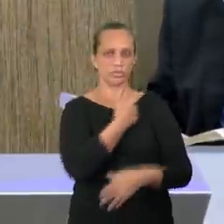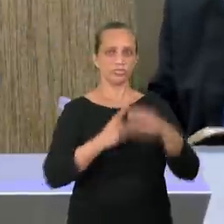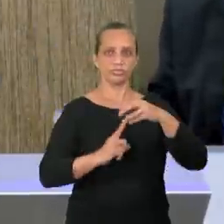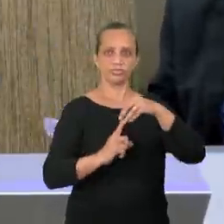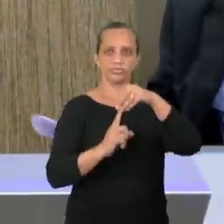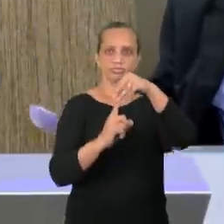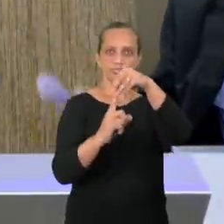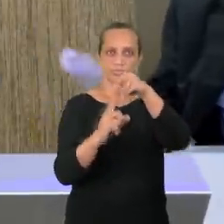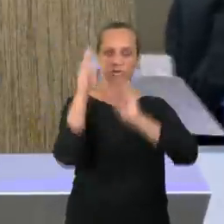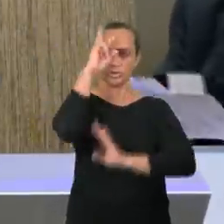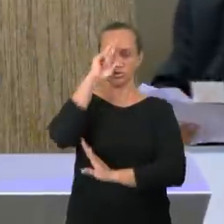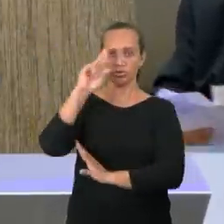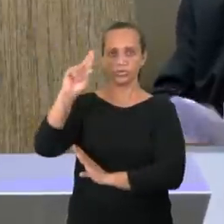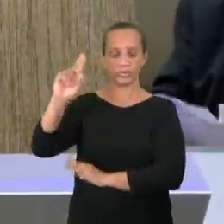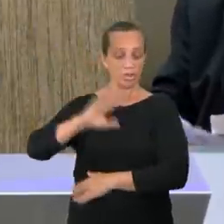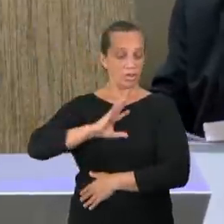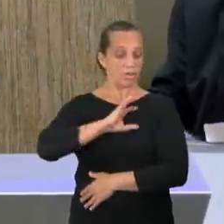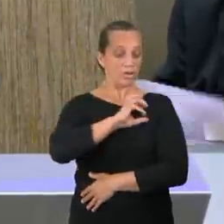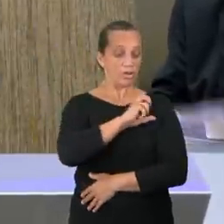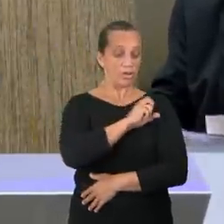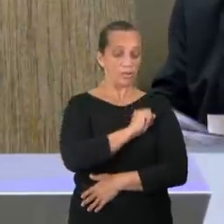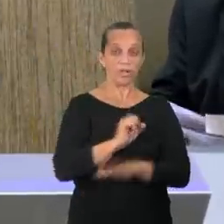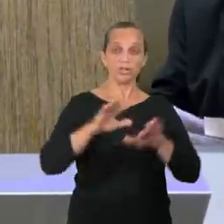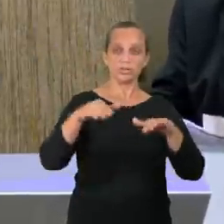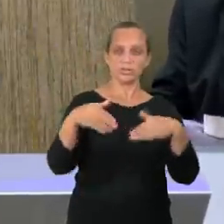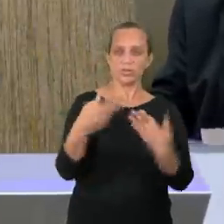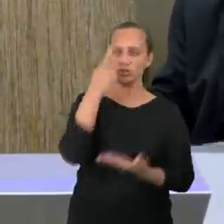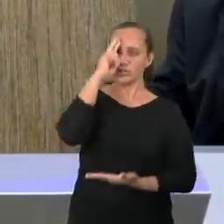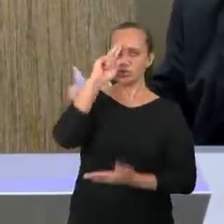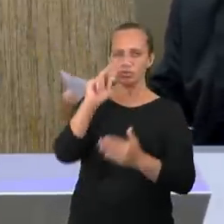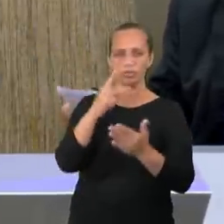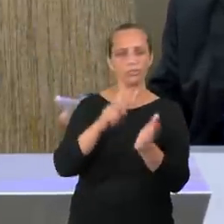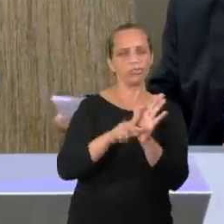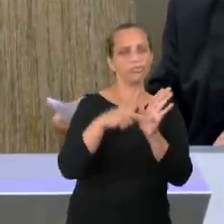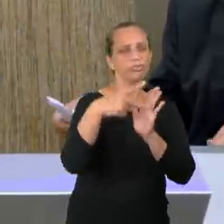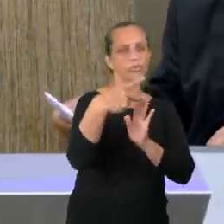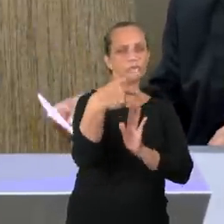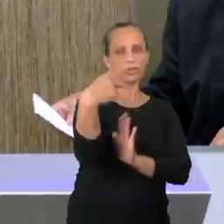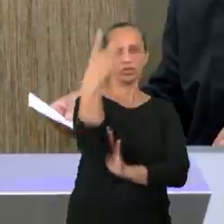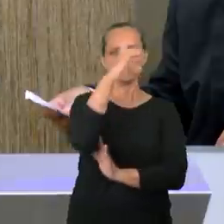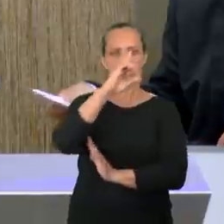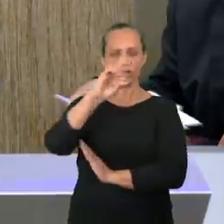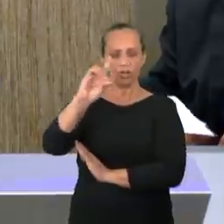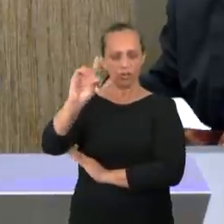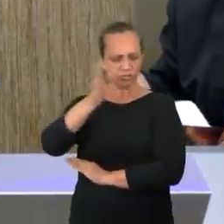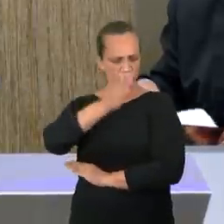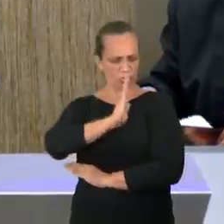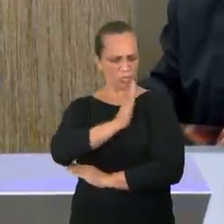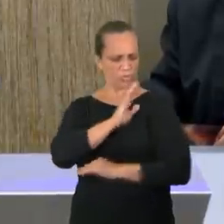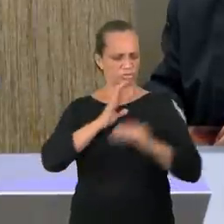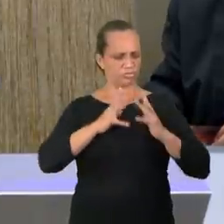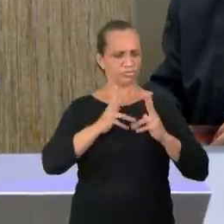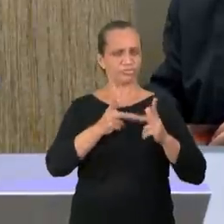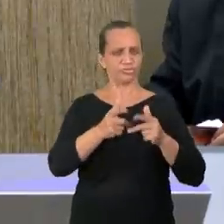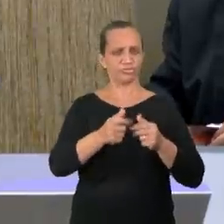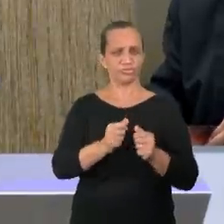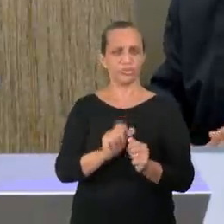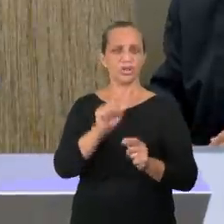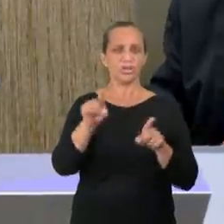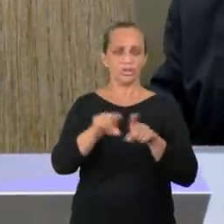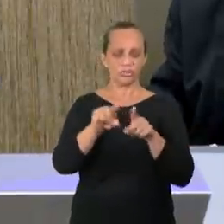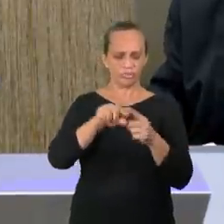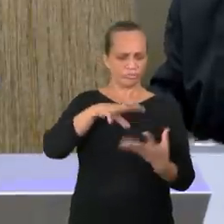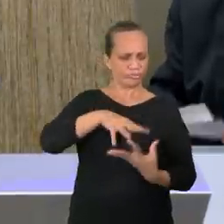Senhor. Amarás, pois, o Senhor teu Deus de todo o teu coração e de toda a